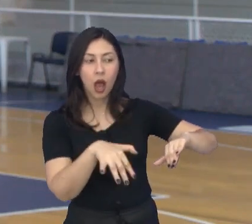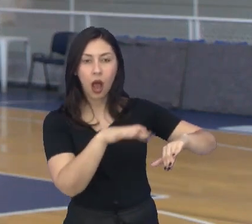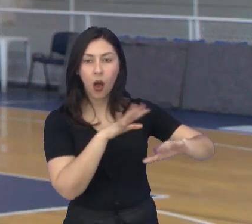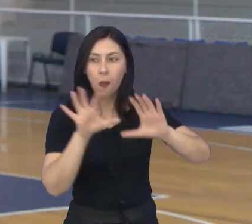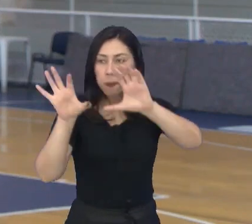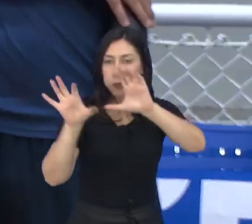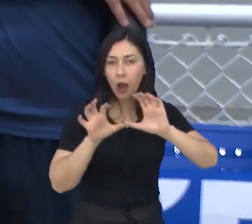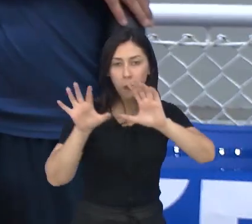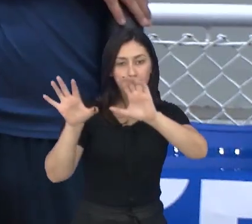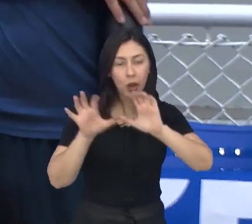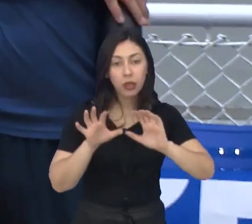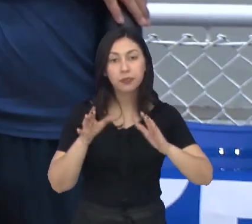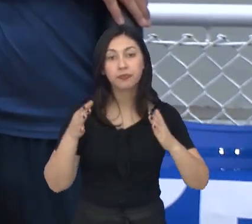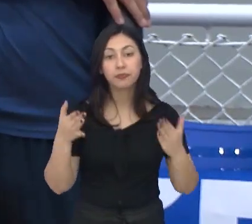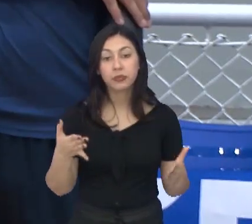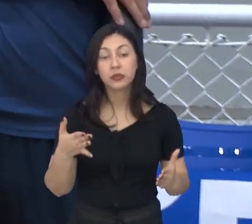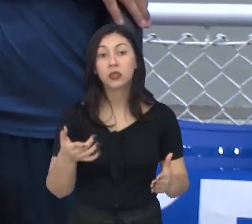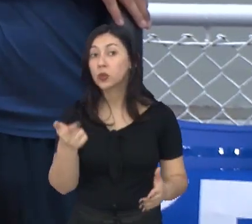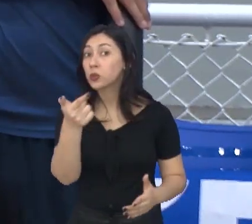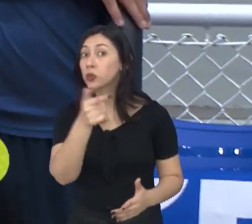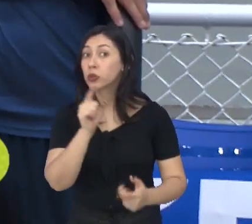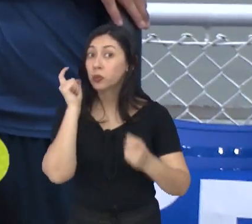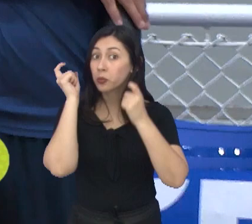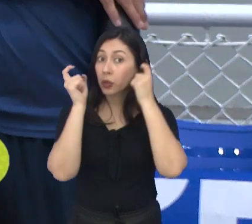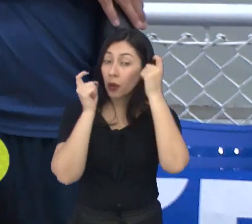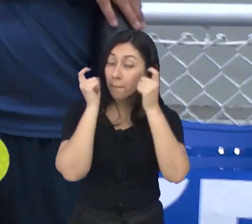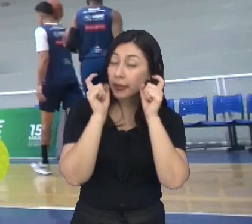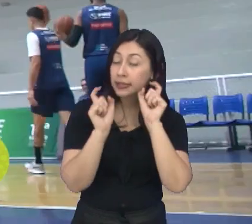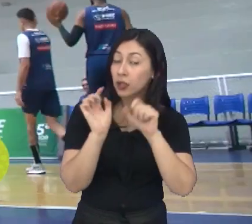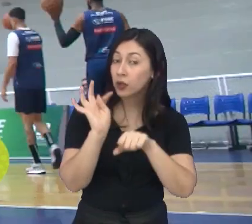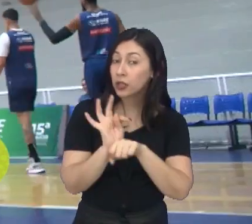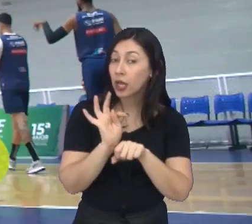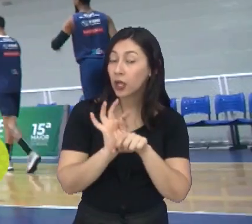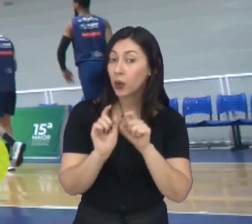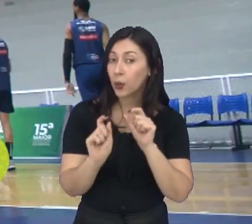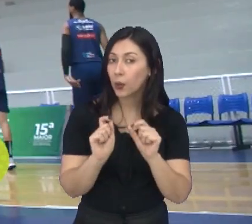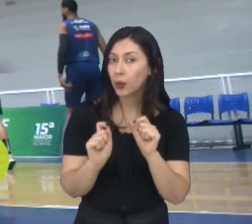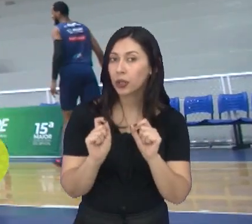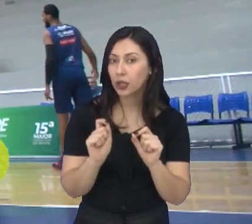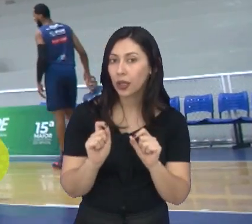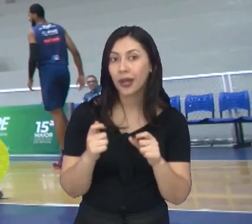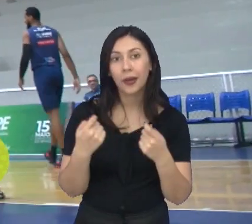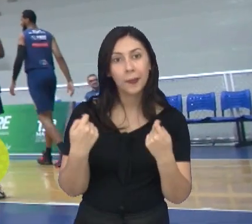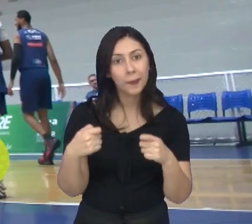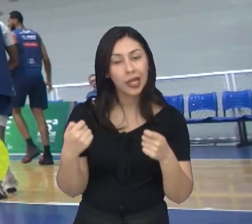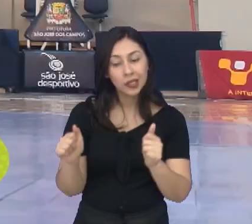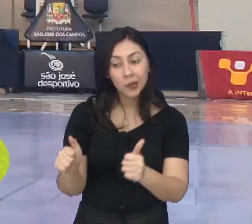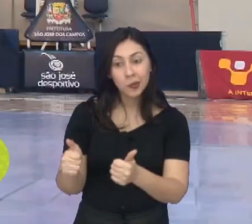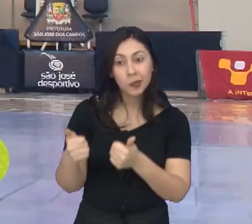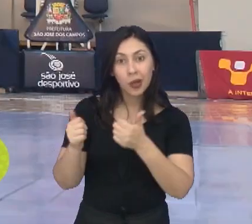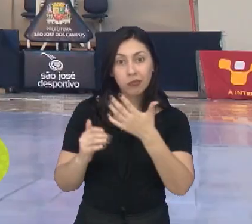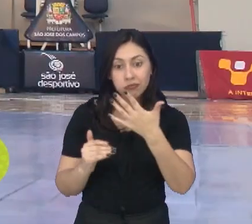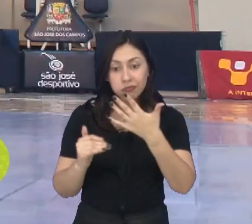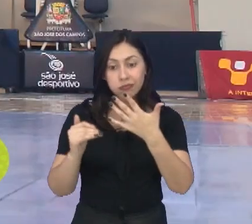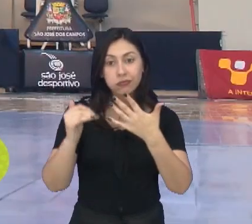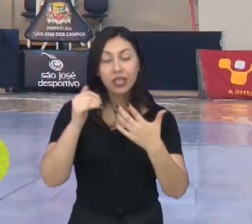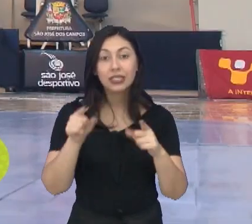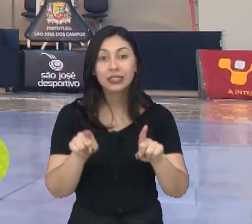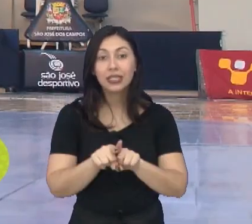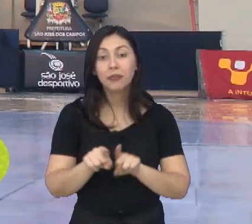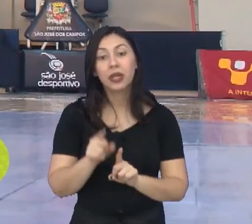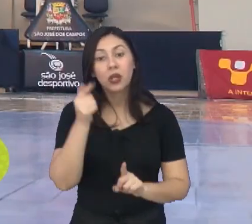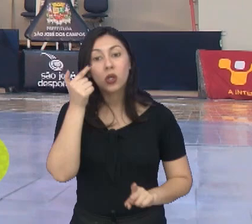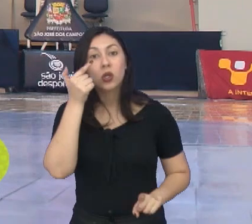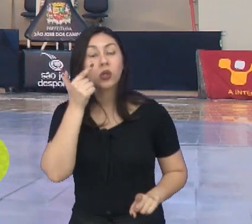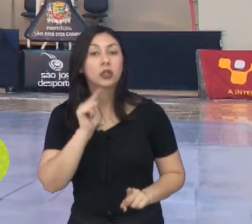do time do Mogi. Outra preocupação do técnico Sebastião, além de se reabilitar no campeonato, é conseguir aprimorar